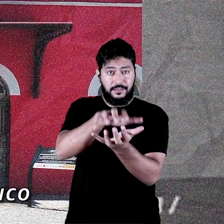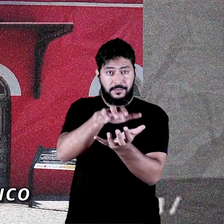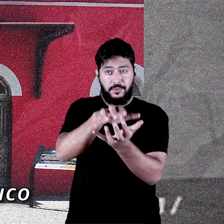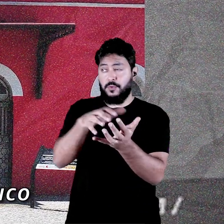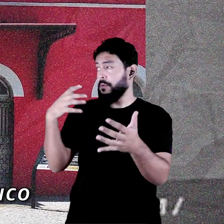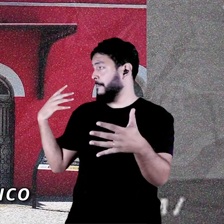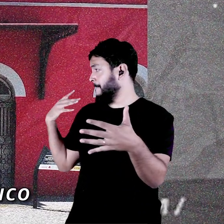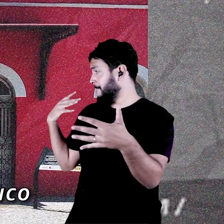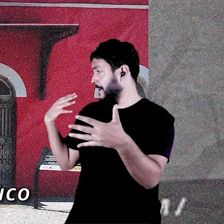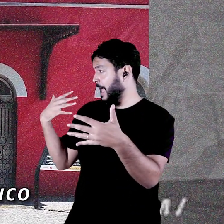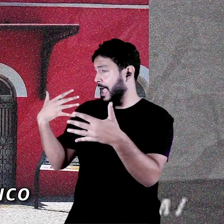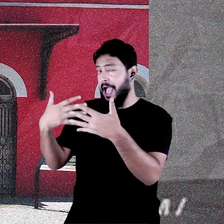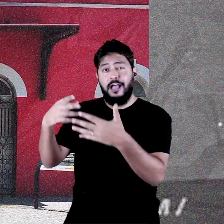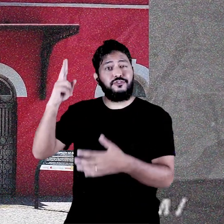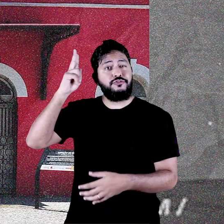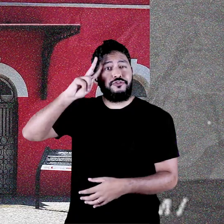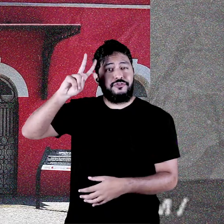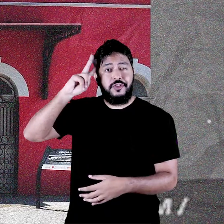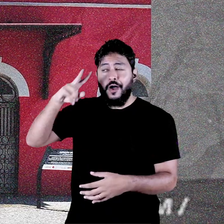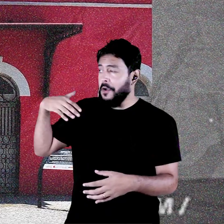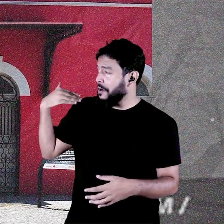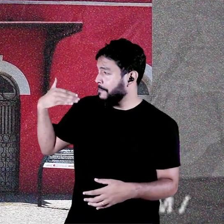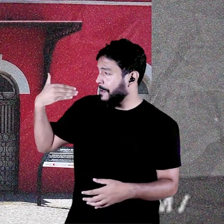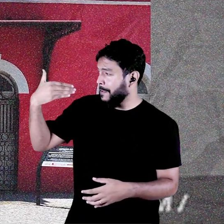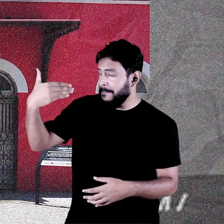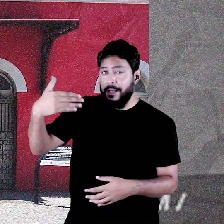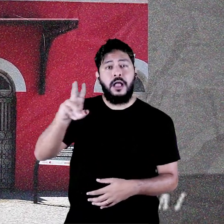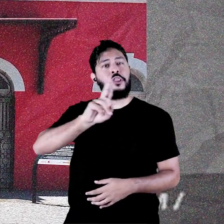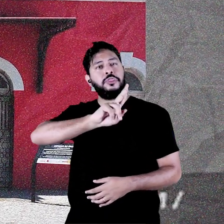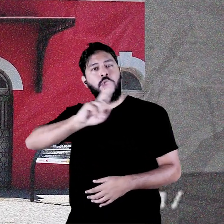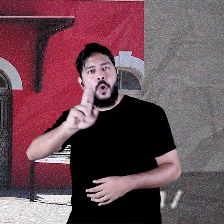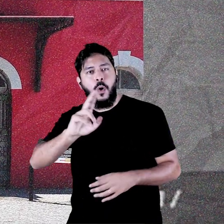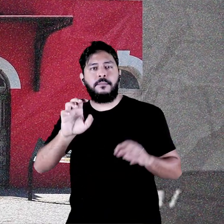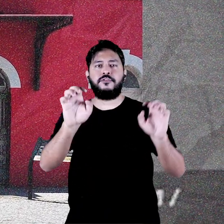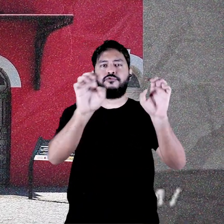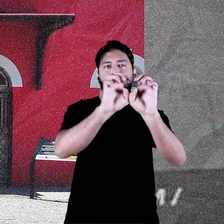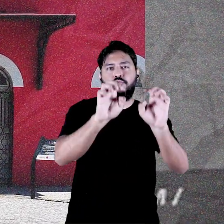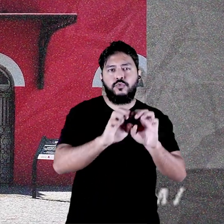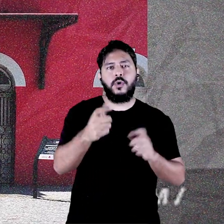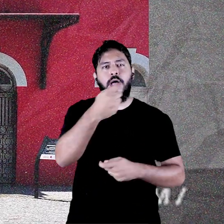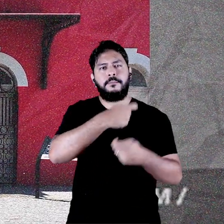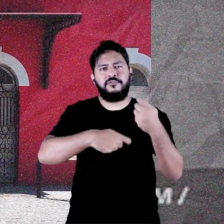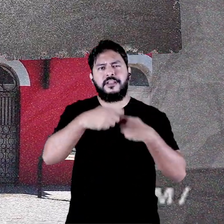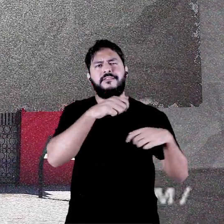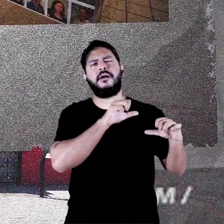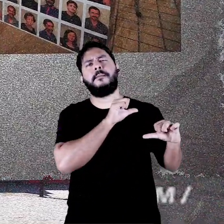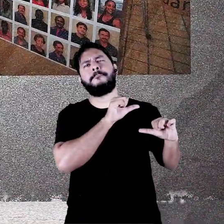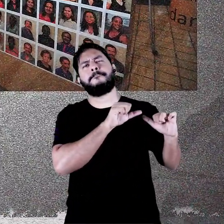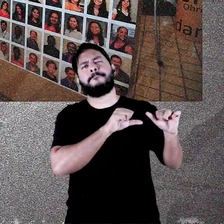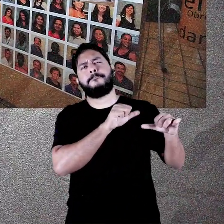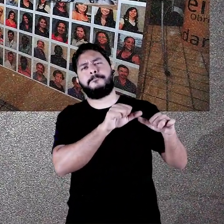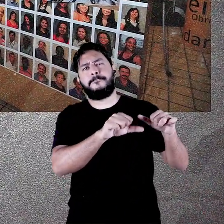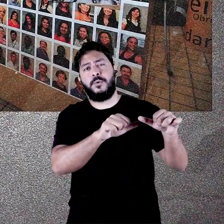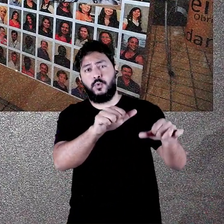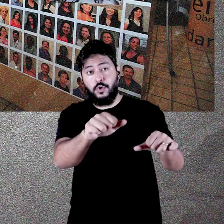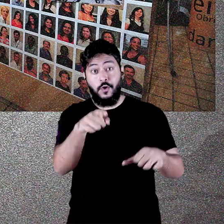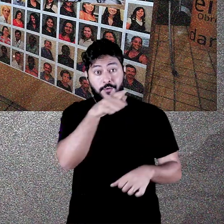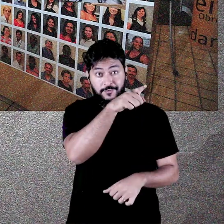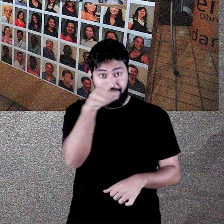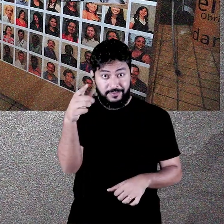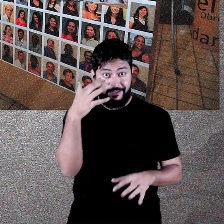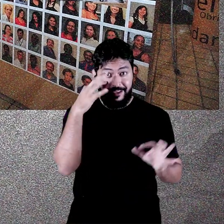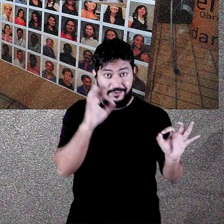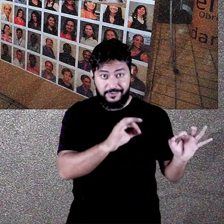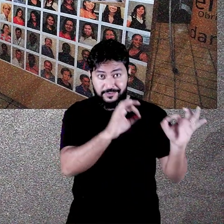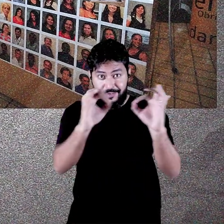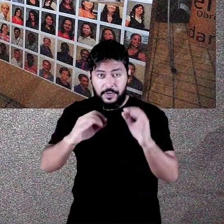Tribunal da Relação de Pernambuco, Fotografia da fachada vermelha e branca do Memorial da Justiça de Pernambuco. que passou por sucessivas mudanças de nomenclatura e